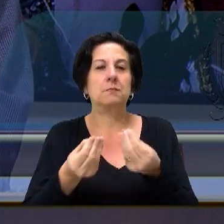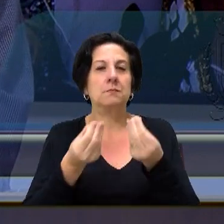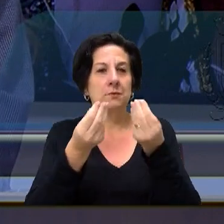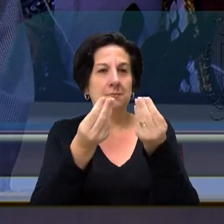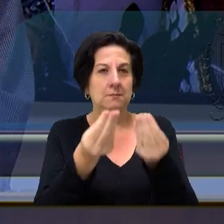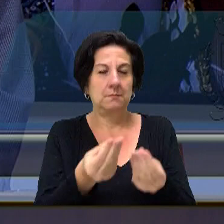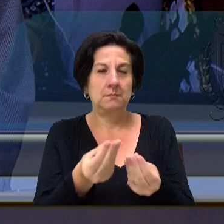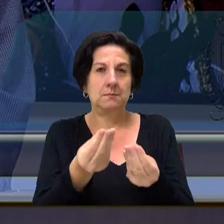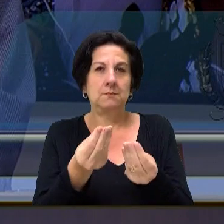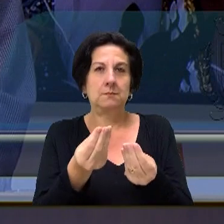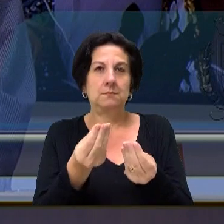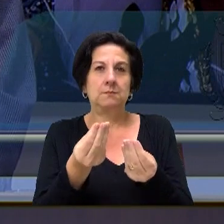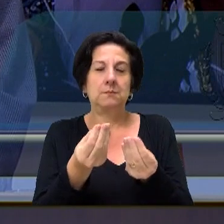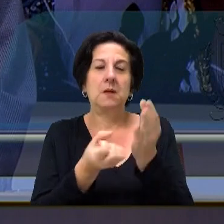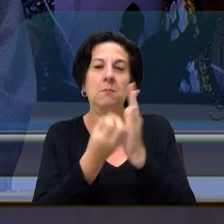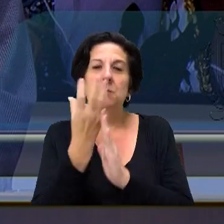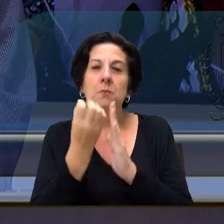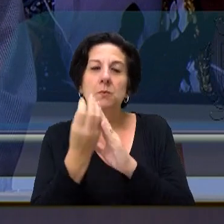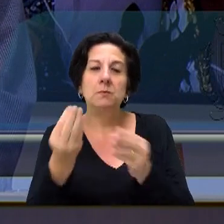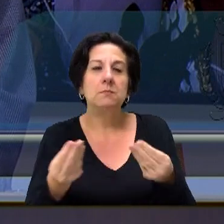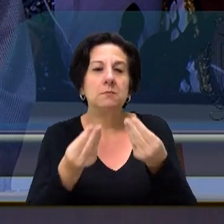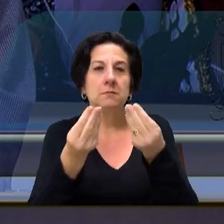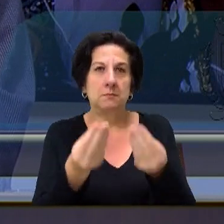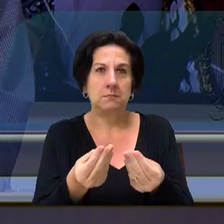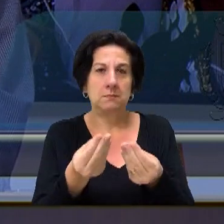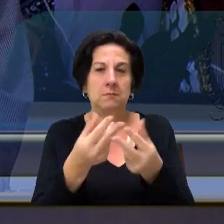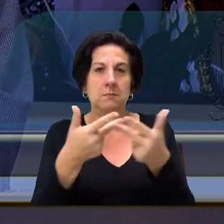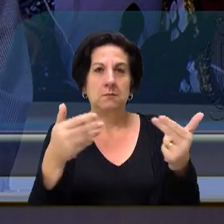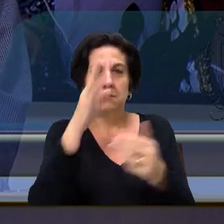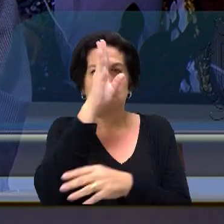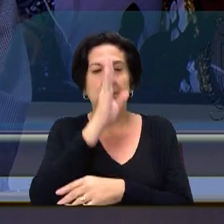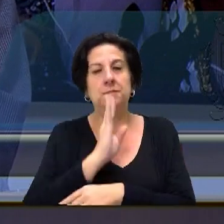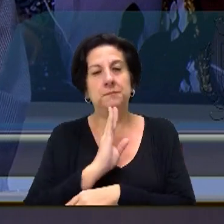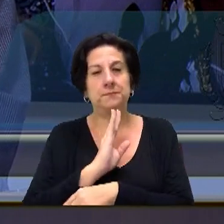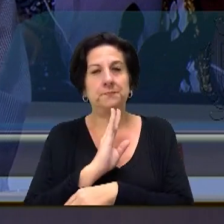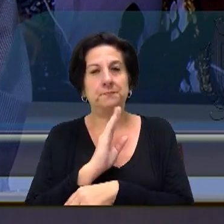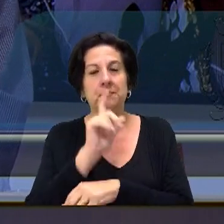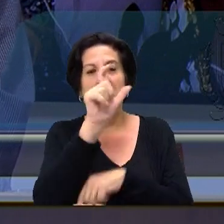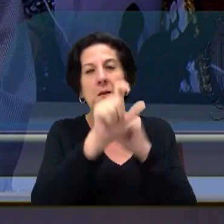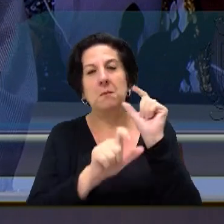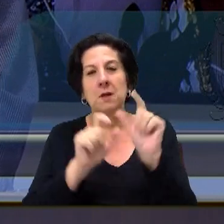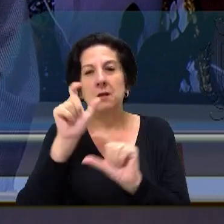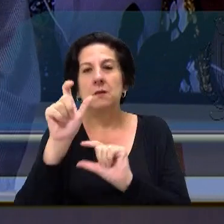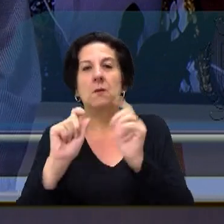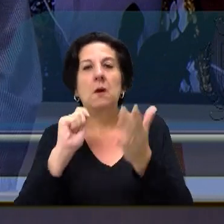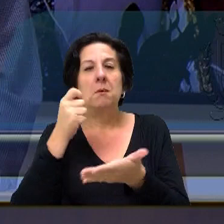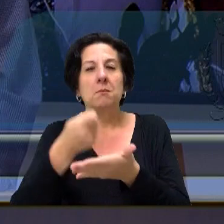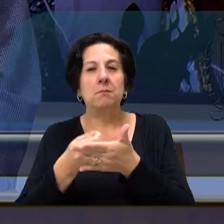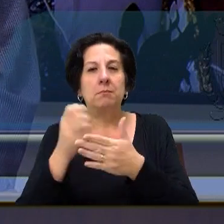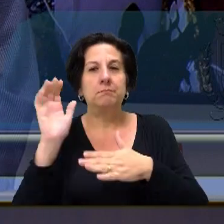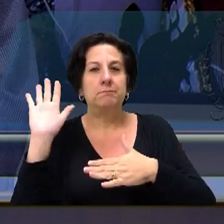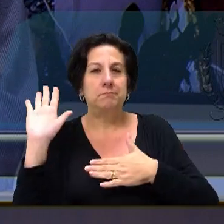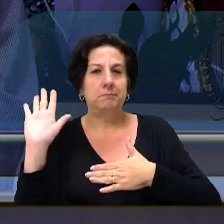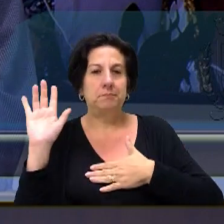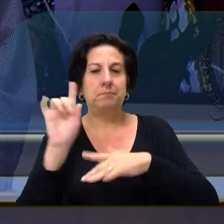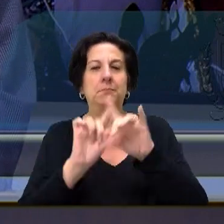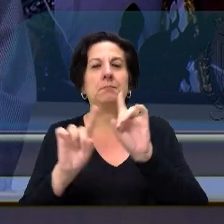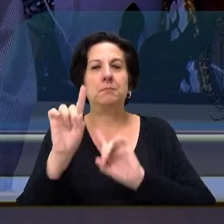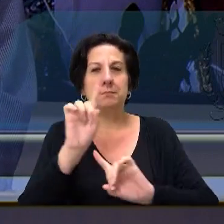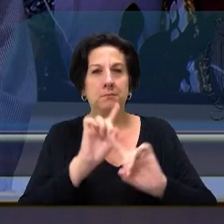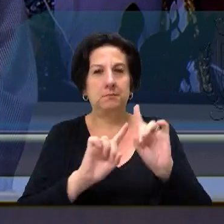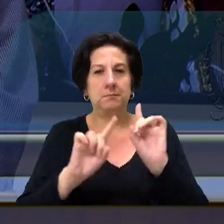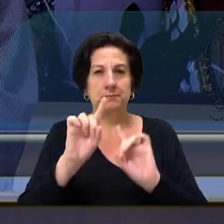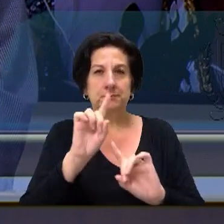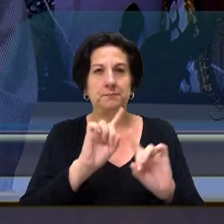doações, e muitas das doações vêm de pessoas que pagam algumas promessas à Nossa